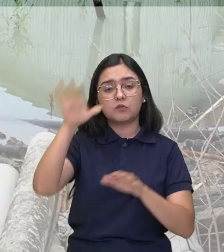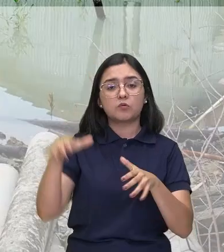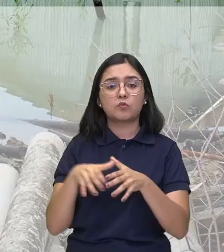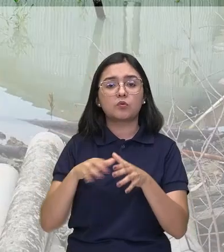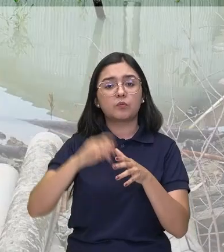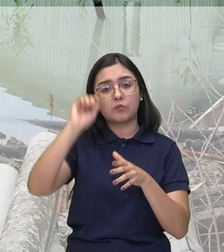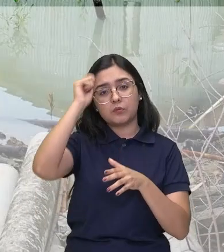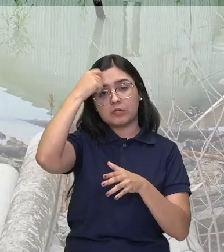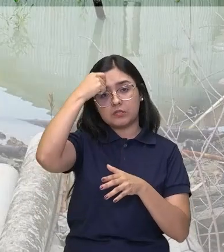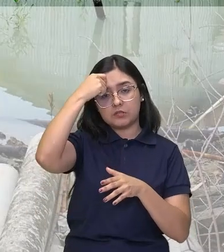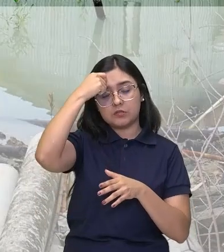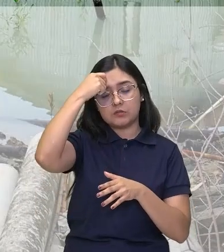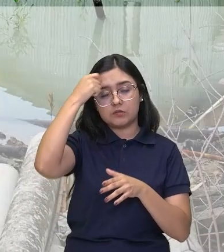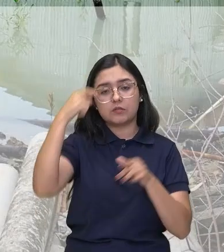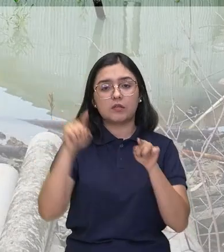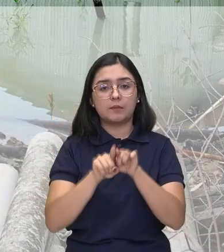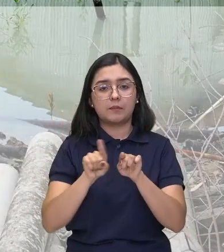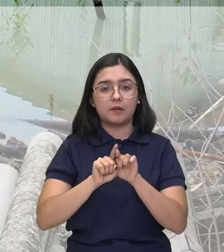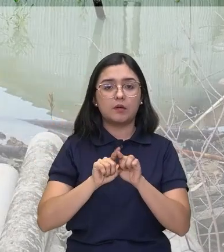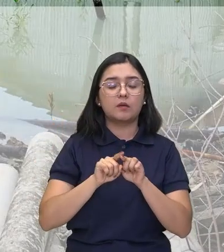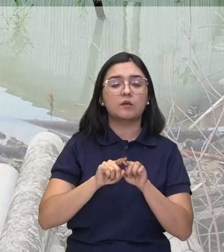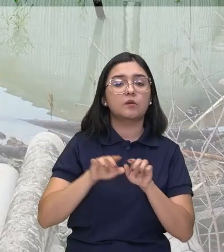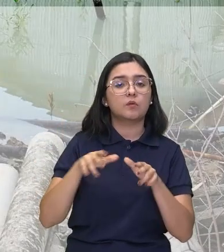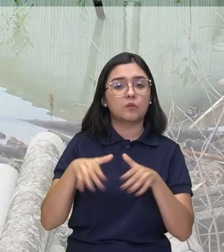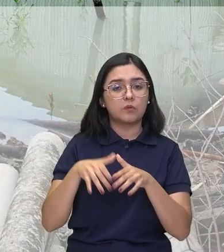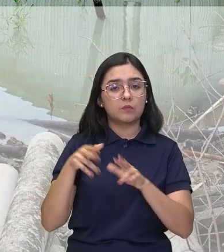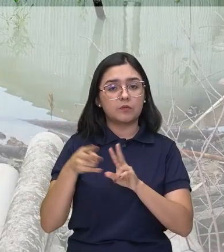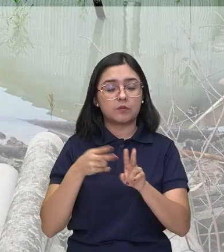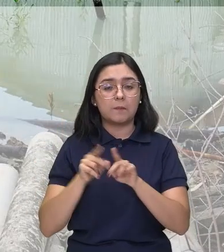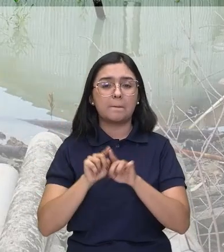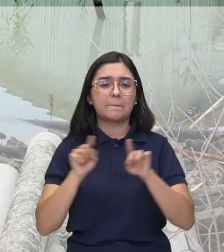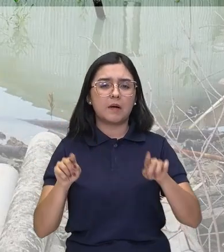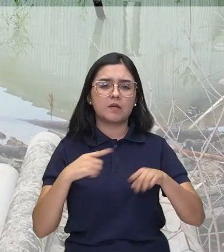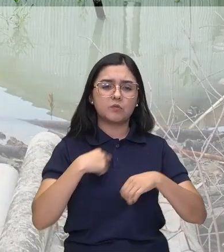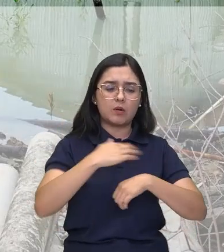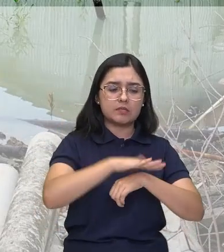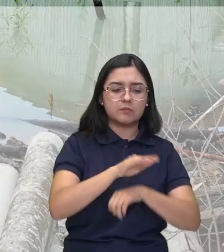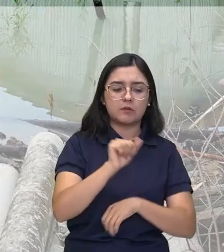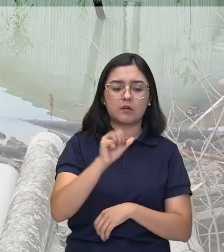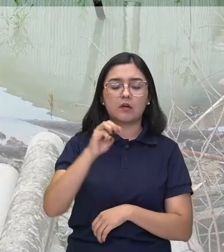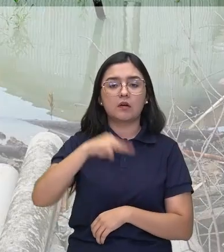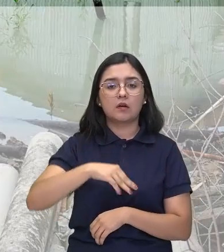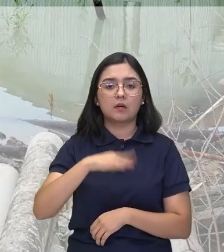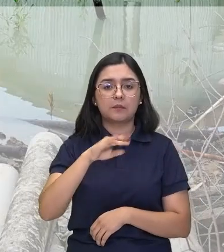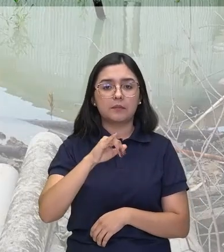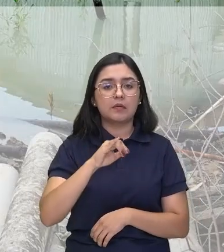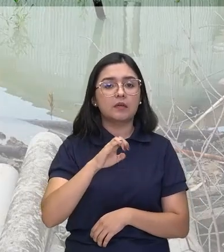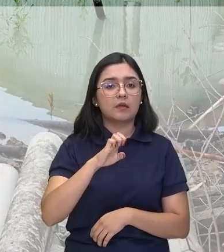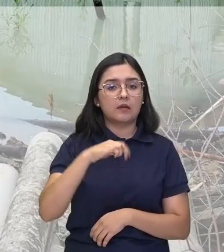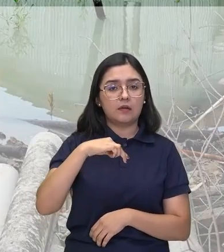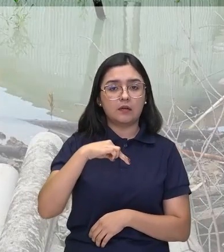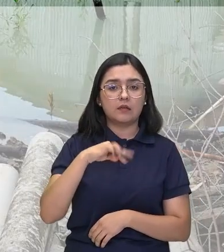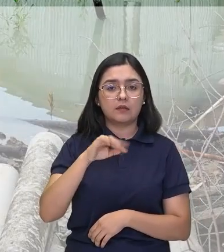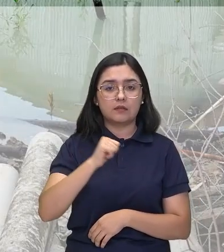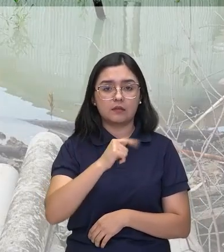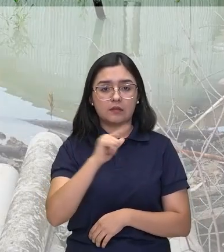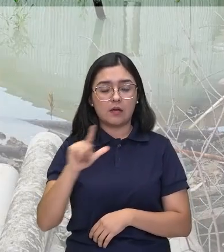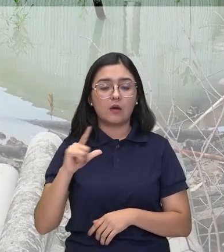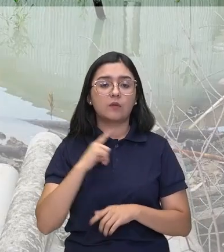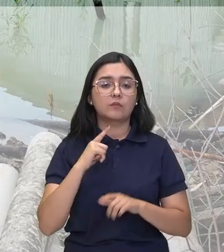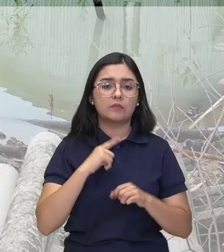população indígena, né? Mas quando a gente está falando de racismo ambiental, a gente está falando de toda essa camada,